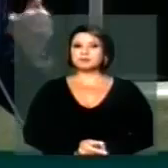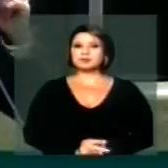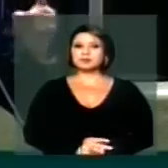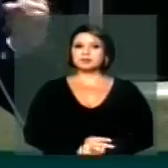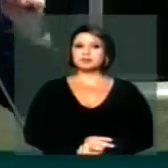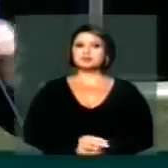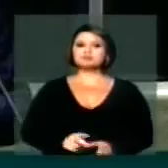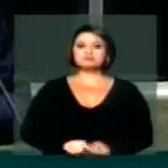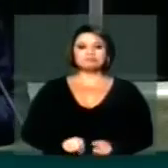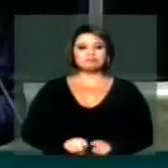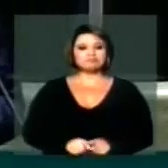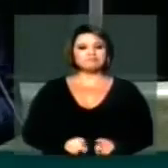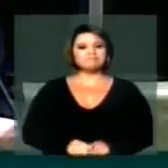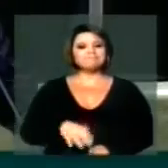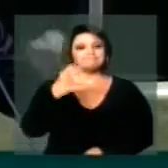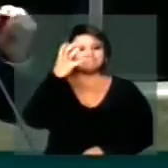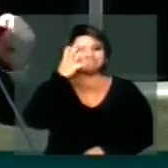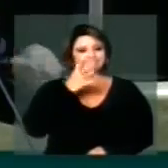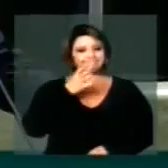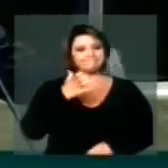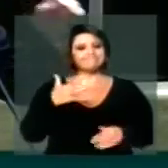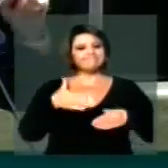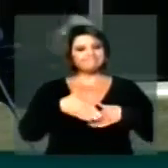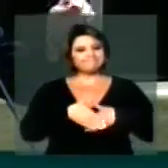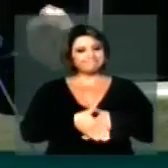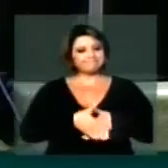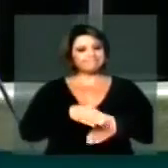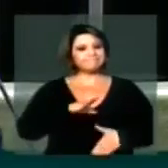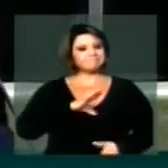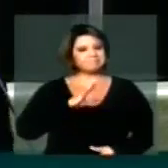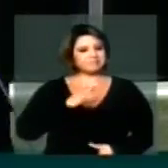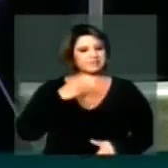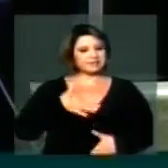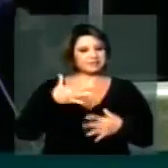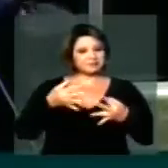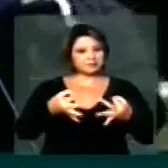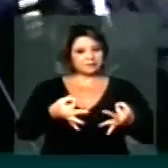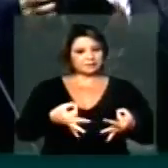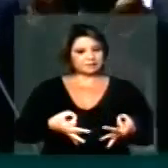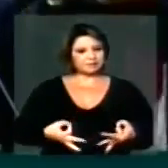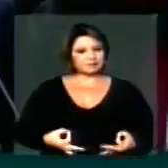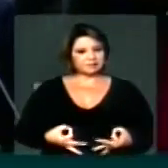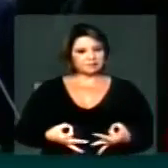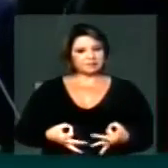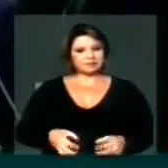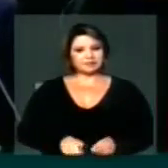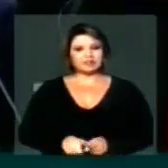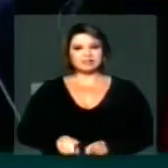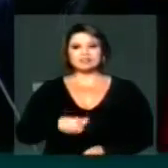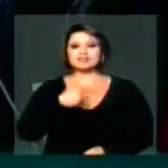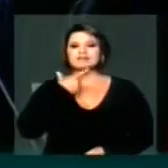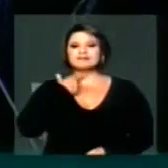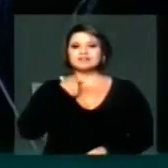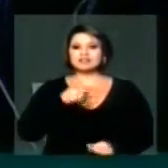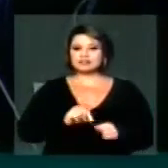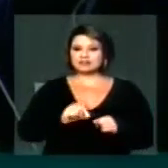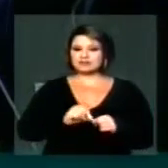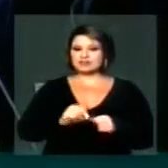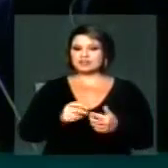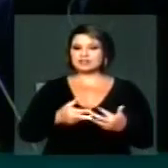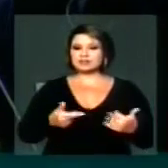com a maior seriedade, com o maior denodo, com a maior das boas